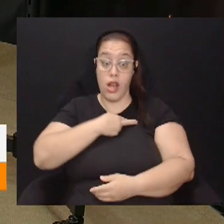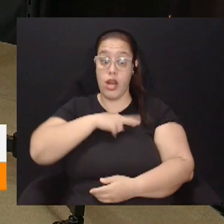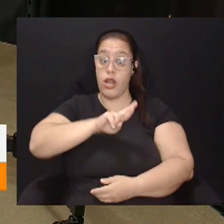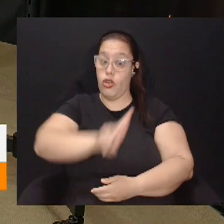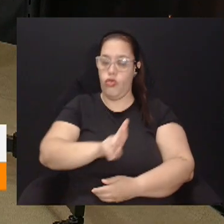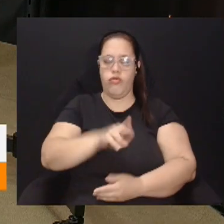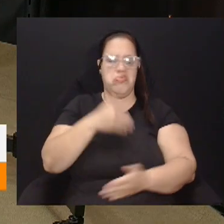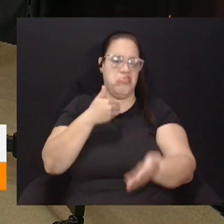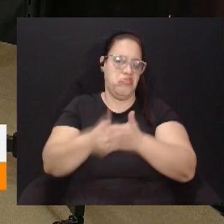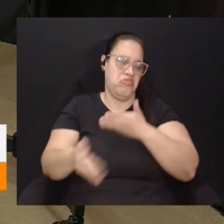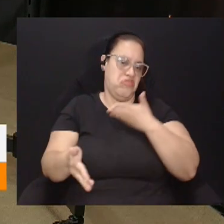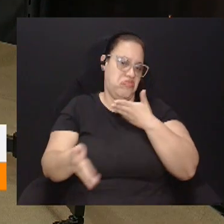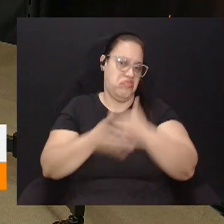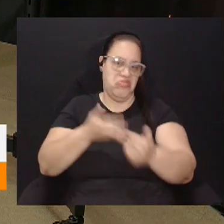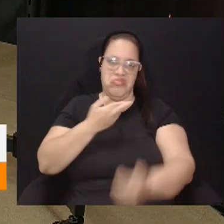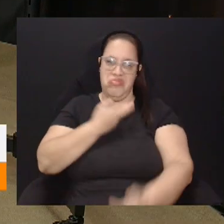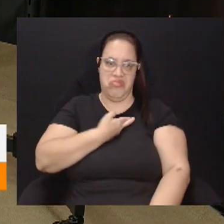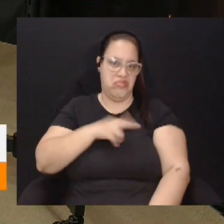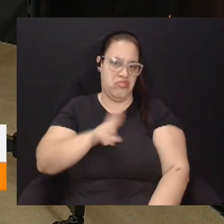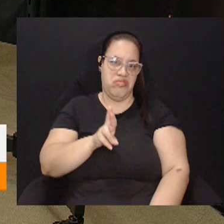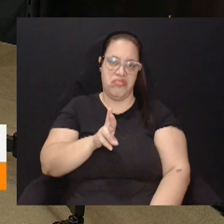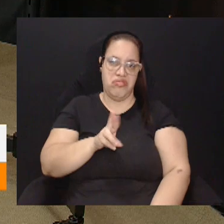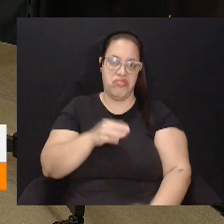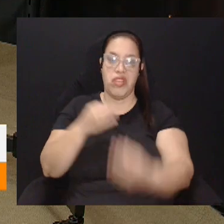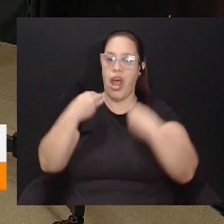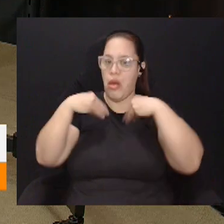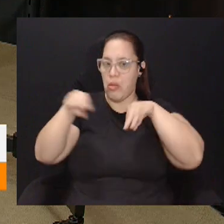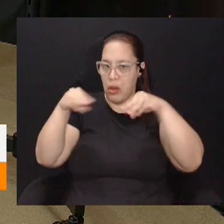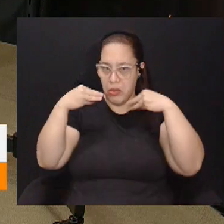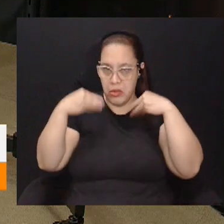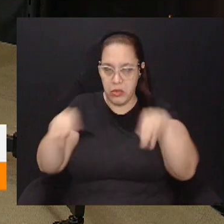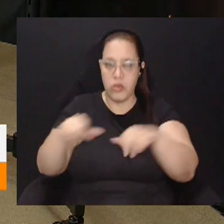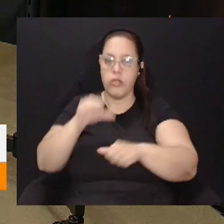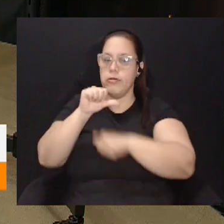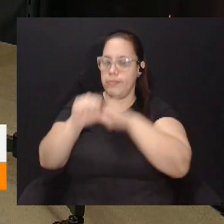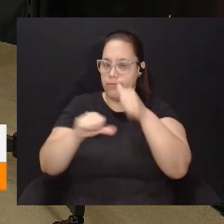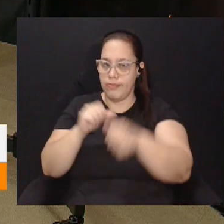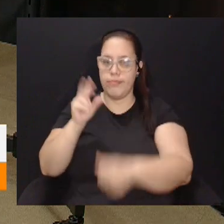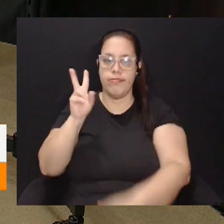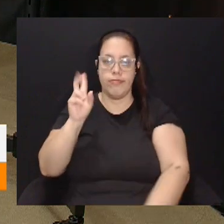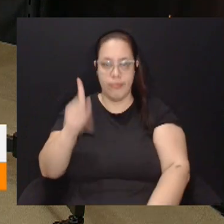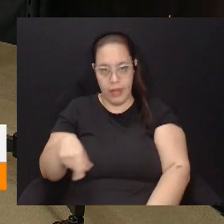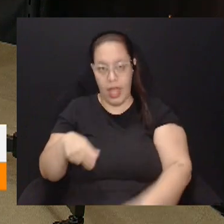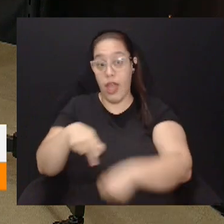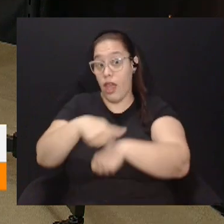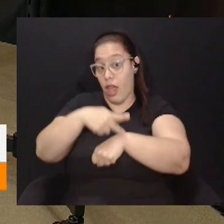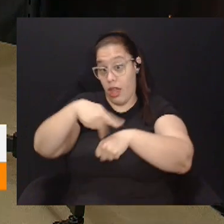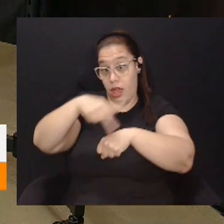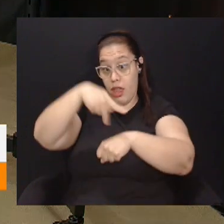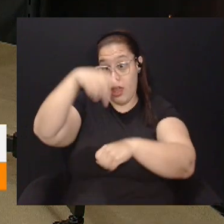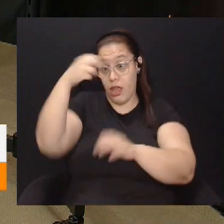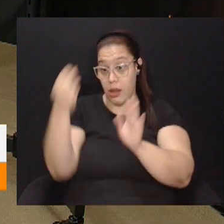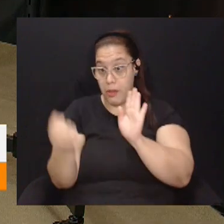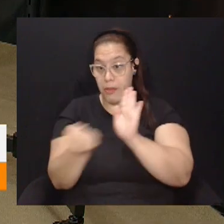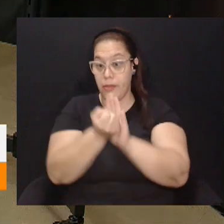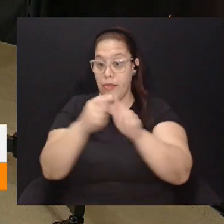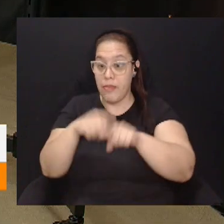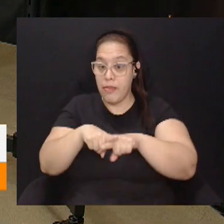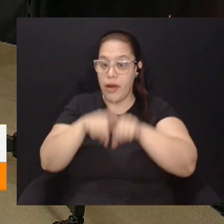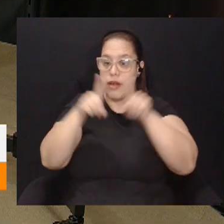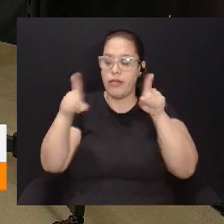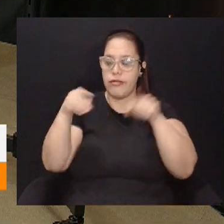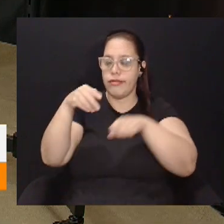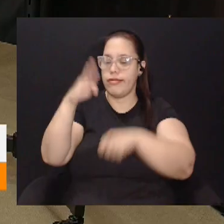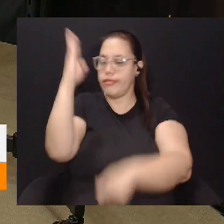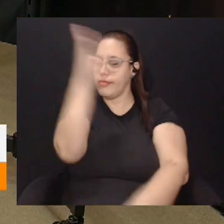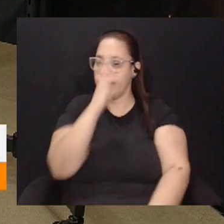da religião, a mensagem de renovação é a mensagem da Páscoa que fica, mas o Brasil foi